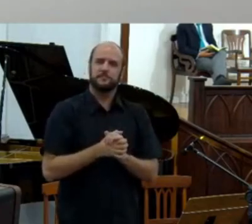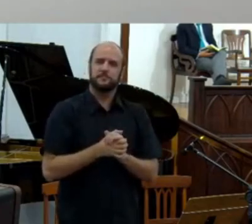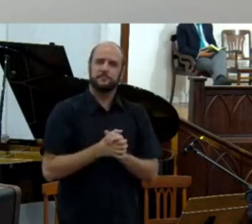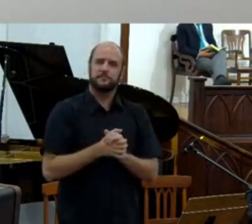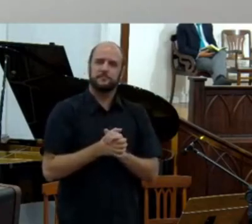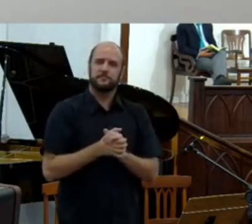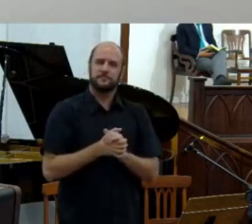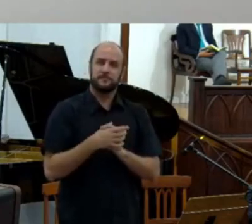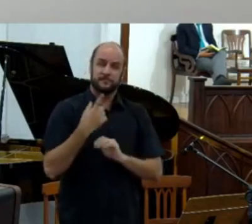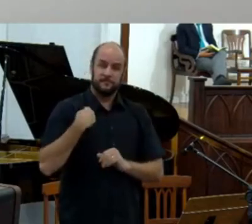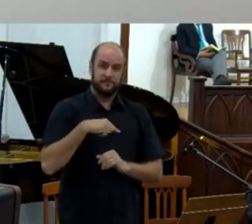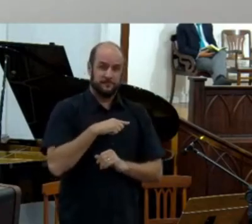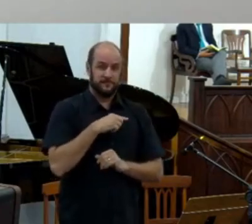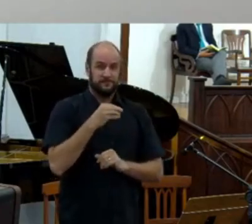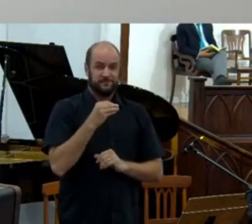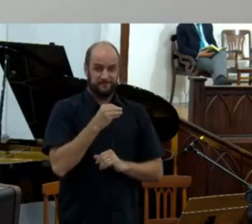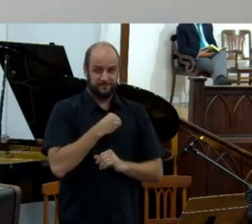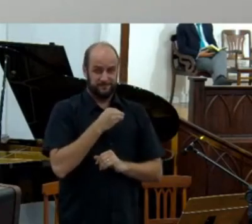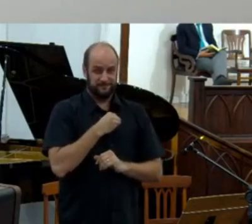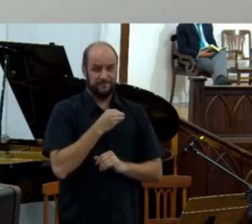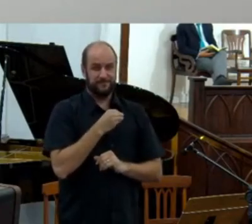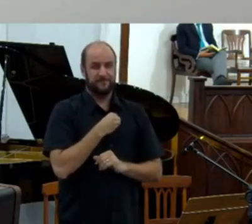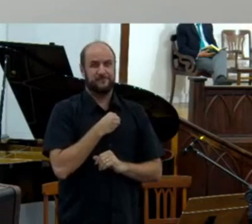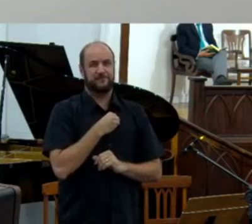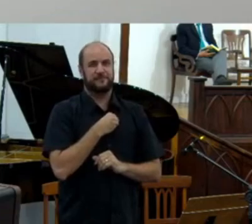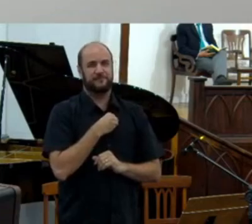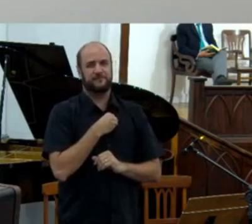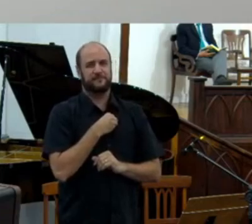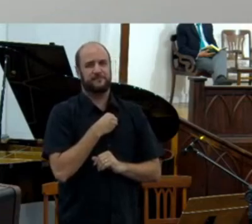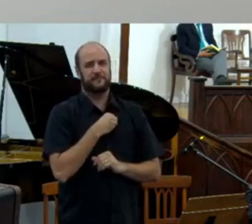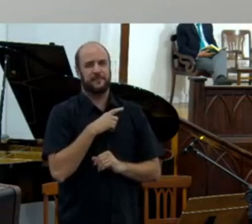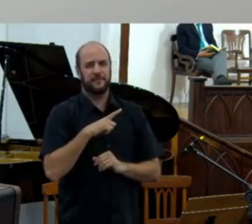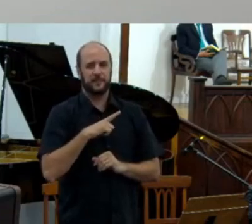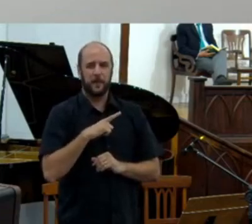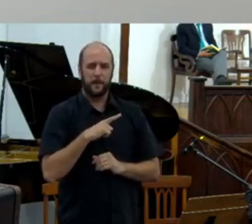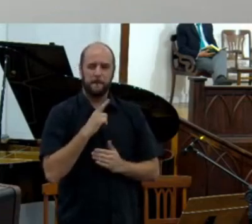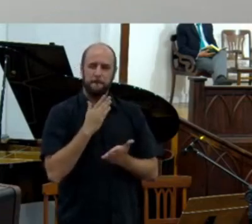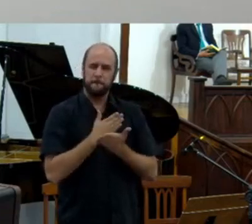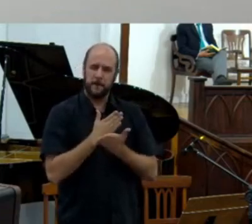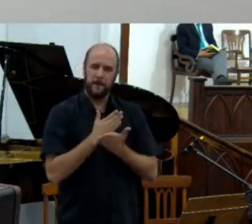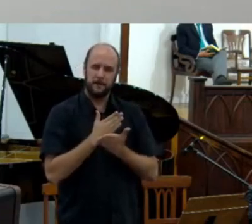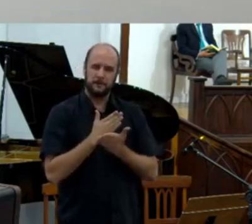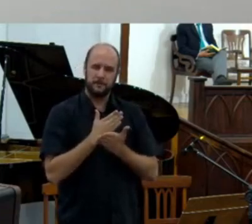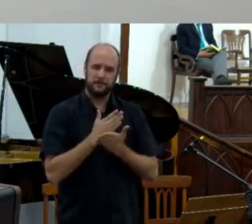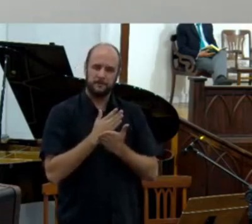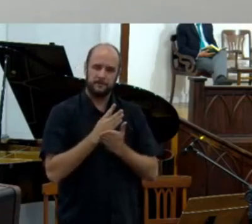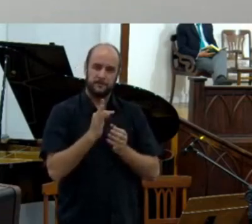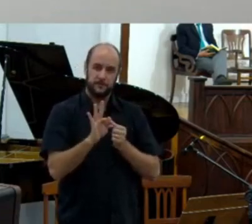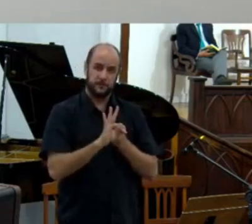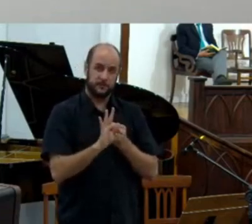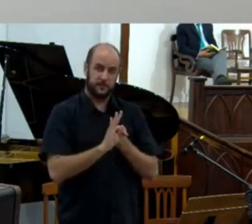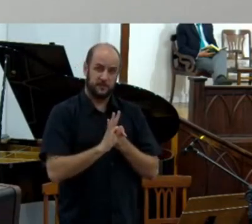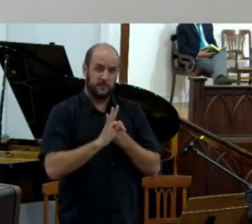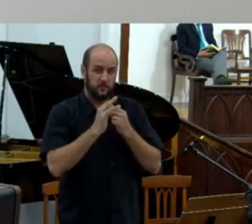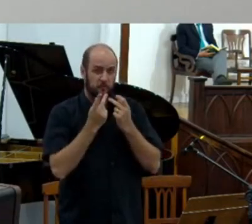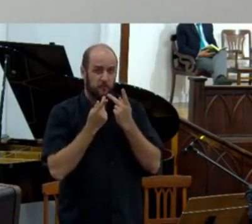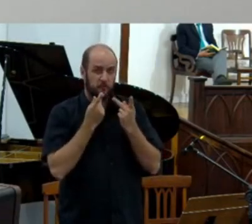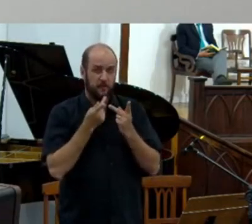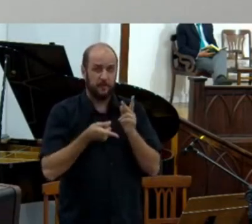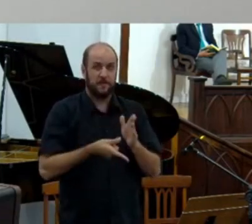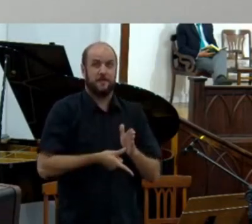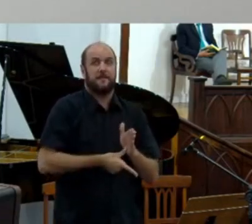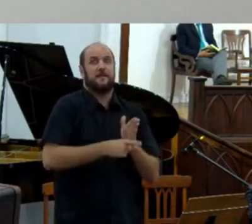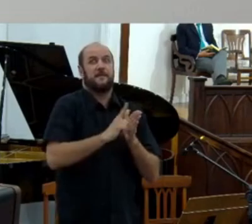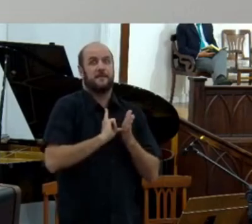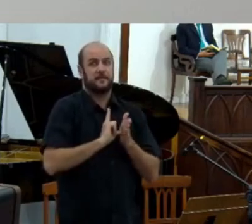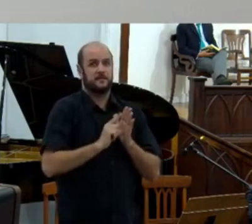Nosso pecado tem uma etapa que Tiago mostra como sendo anterior